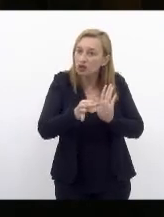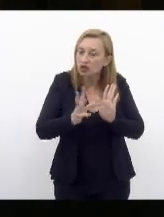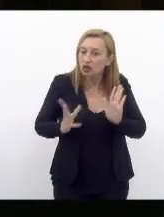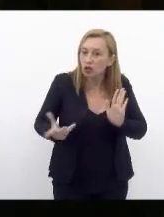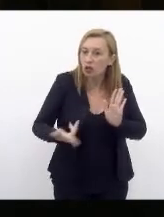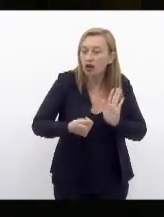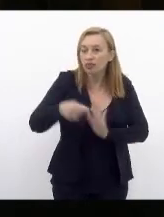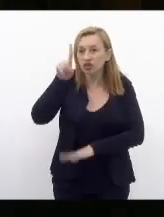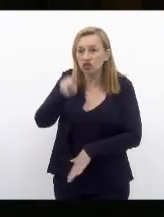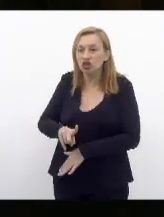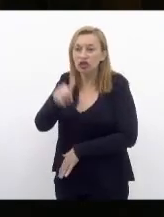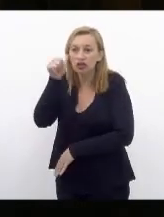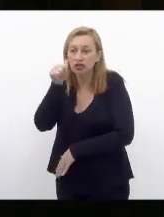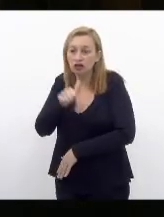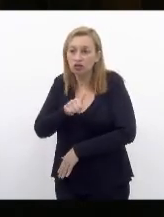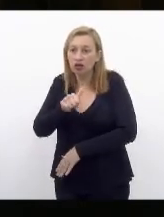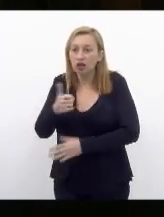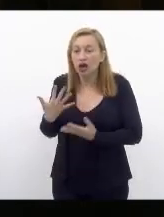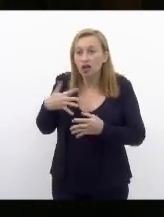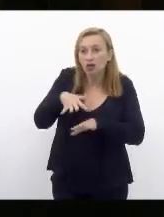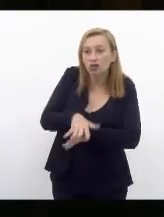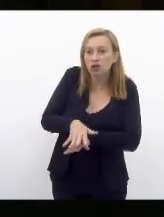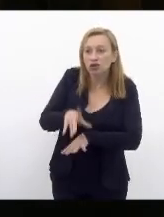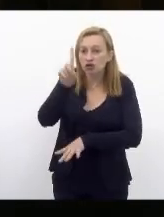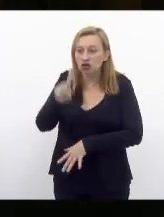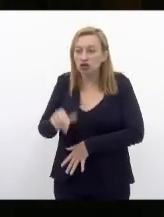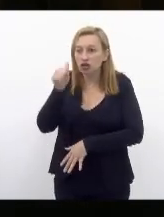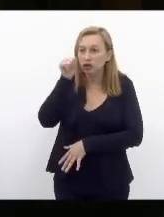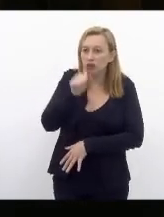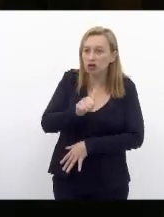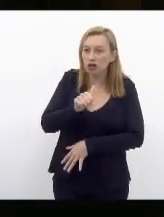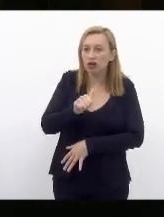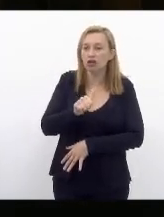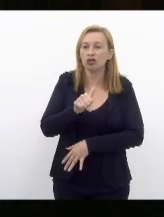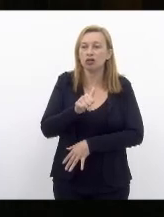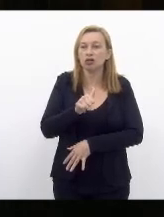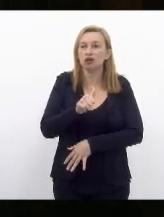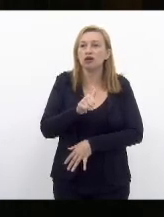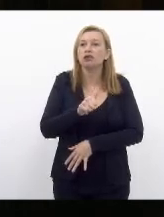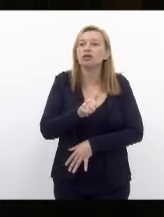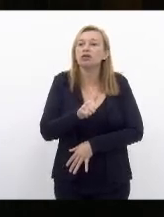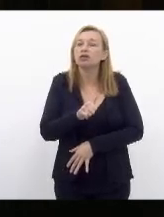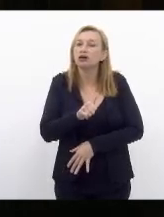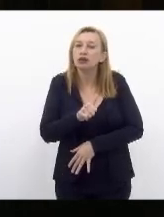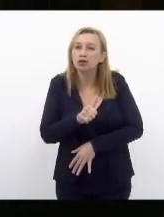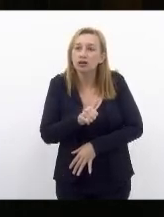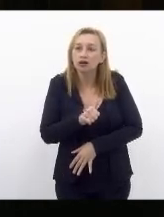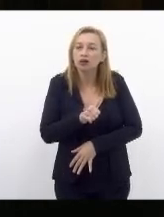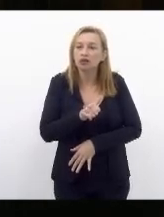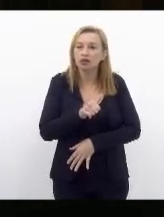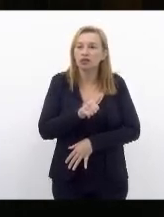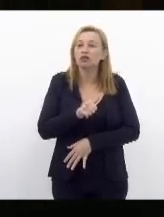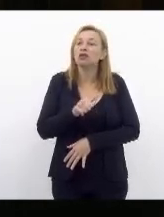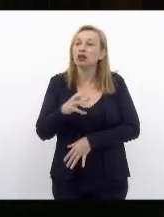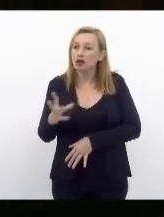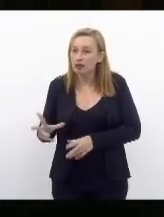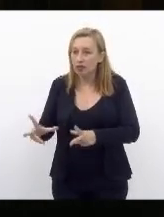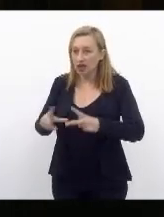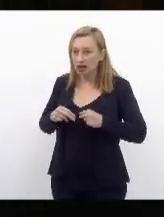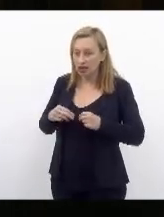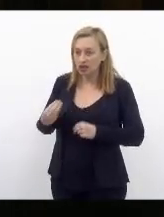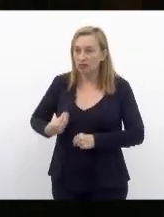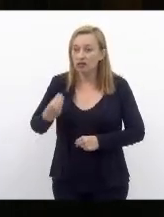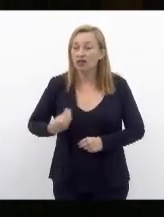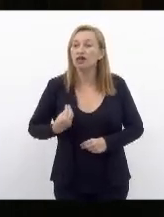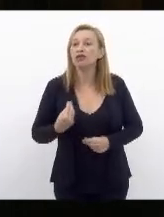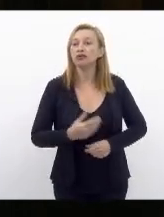os direitos das mulheres, a inclusão da mulher no mercado de trabalho, onde ela bem quer estar, onde ela merece estar. Então,